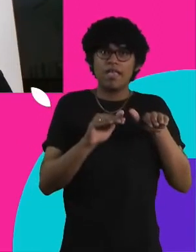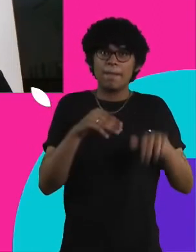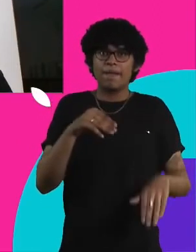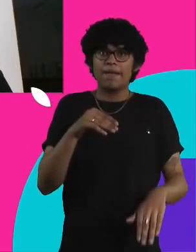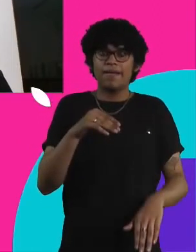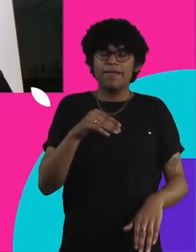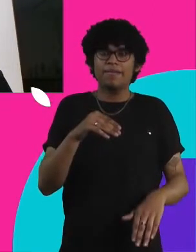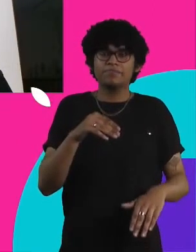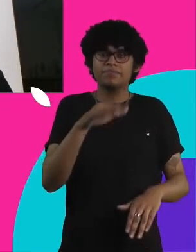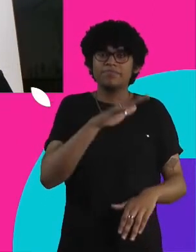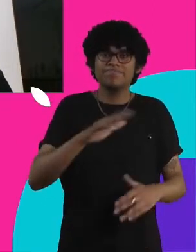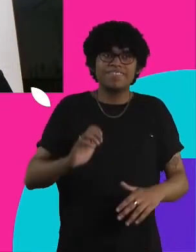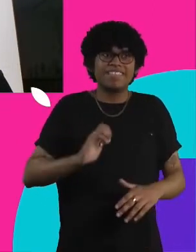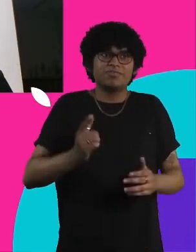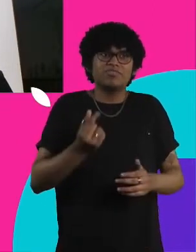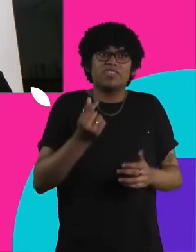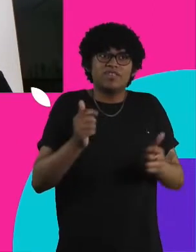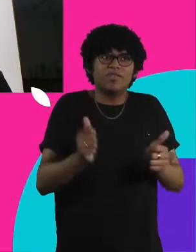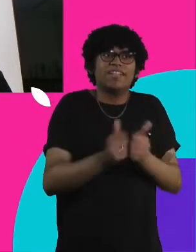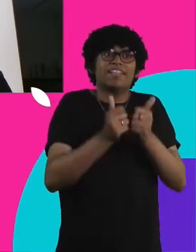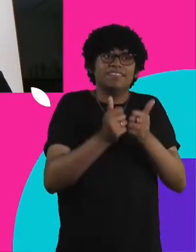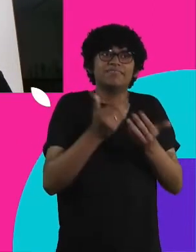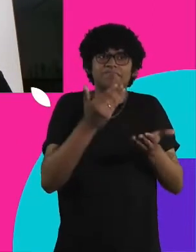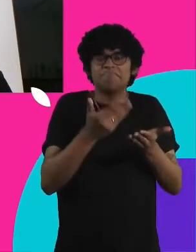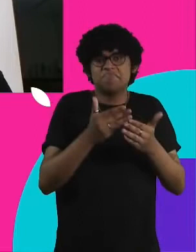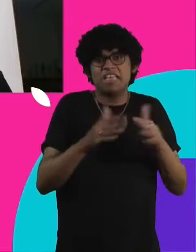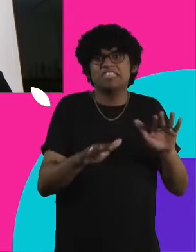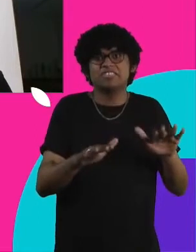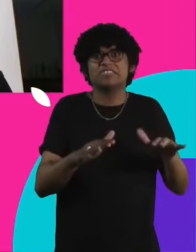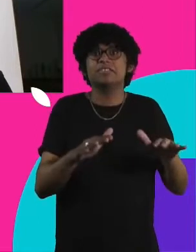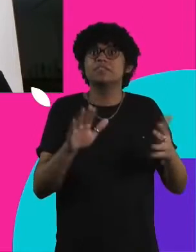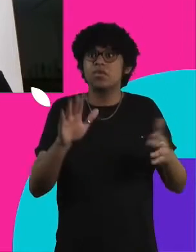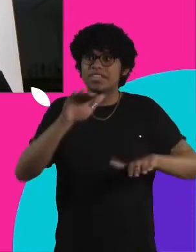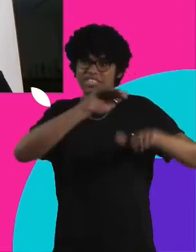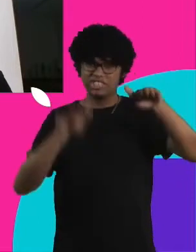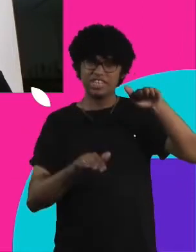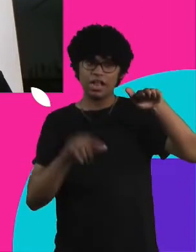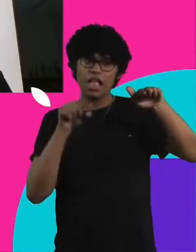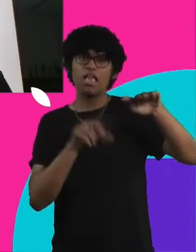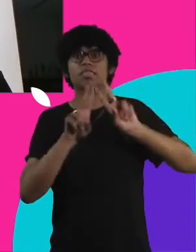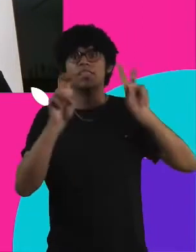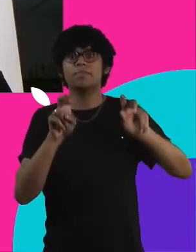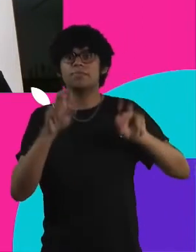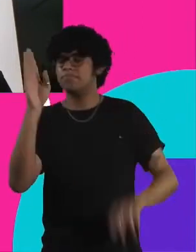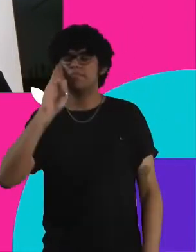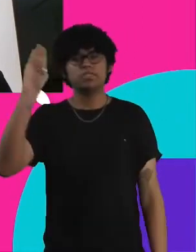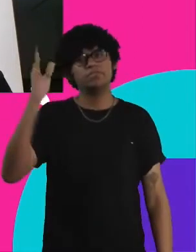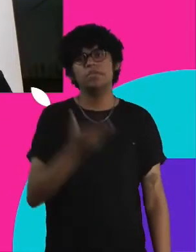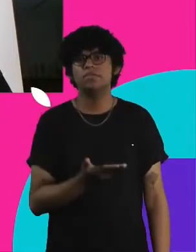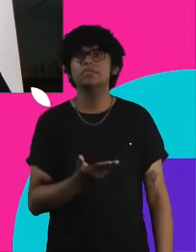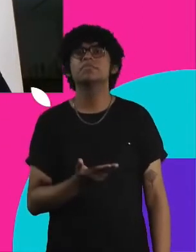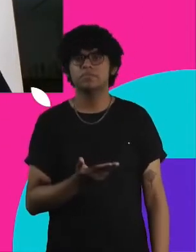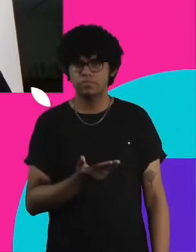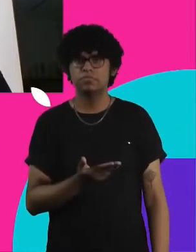vez mais olhar, e desigualdade é um tema que eu acho que a gente tem que tratar como um tema central, porque,